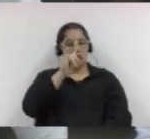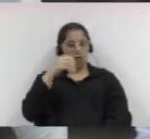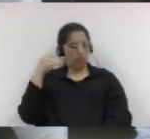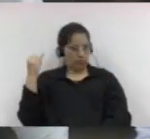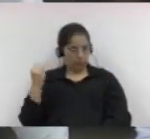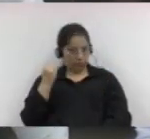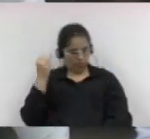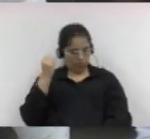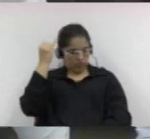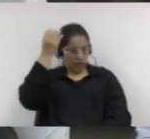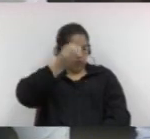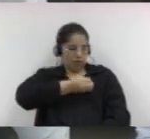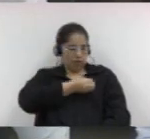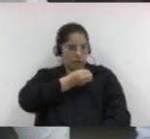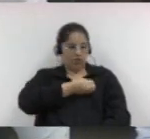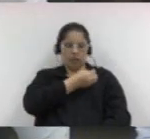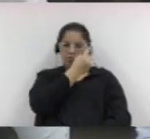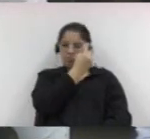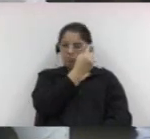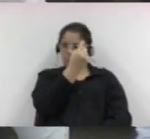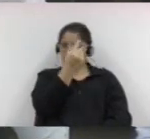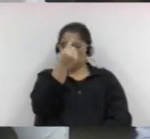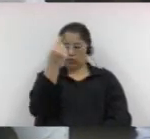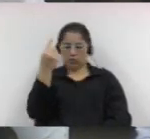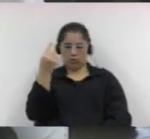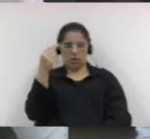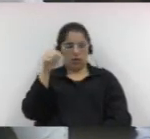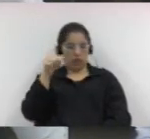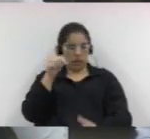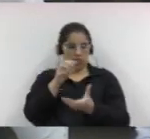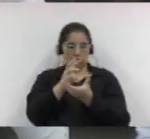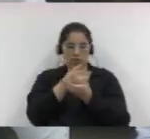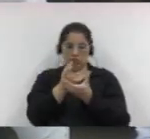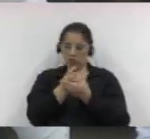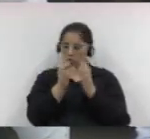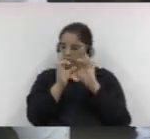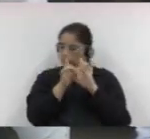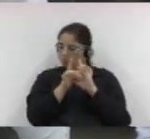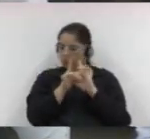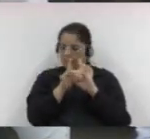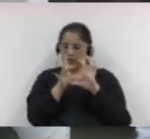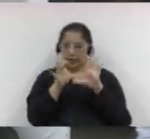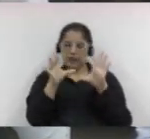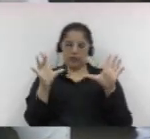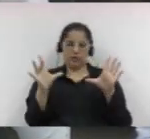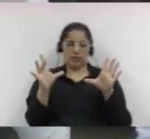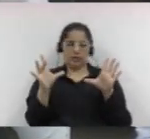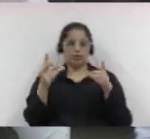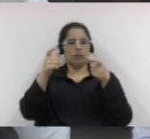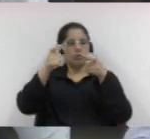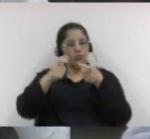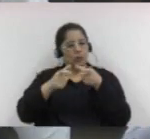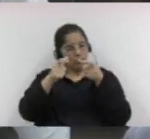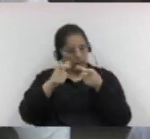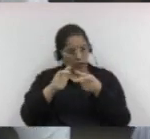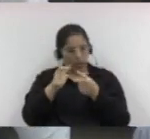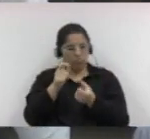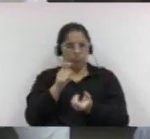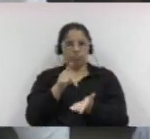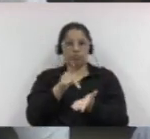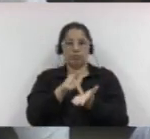cada vereador aqui e que essa Casa de Leis está aberta para os senhores, para que nós, é o local de fato